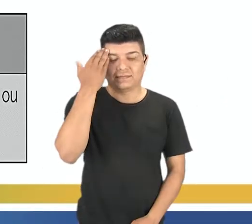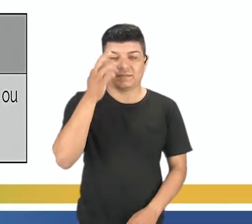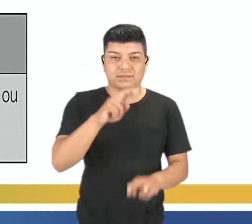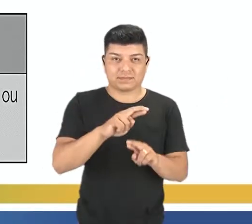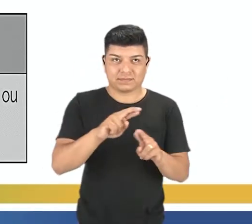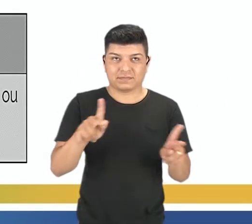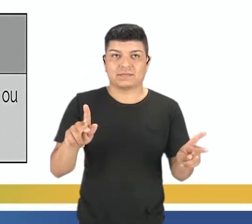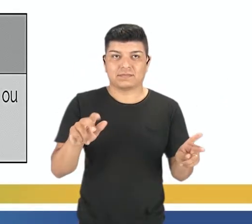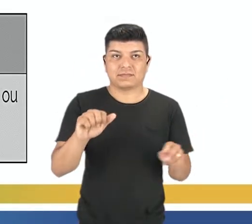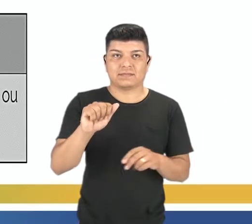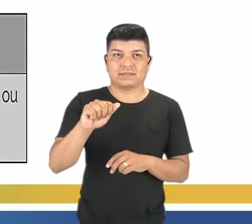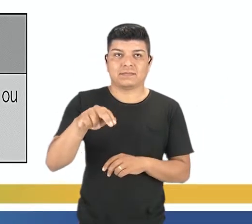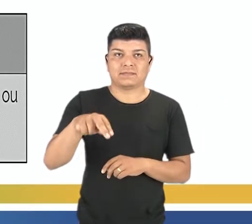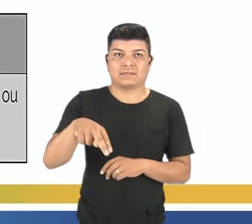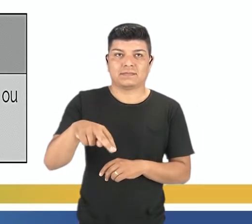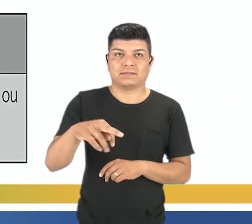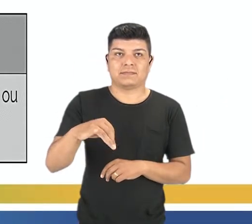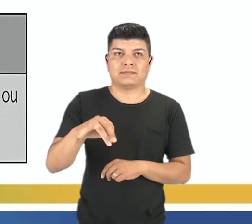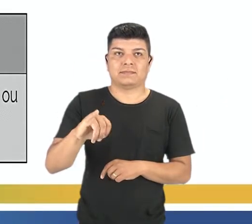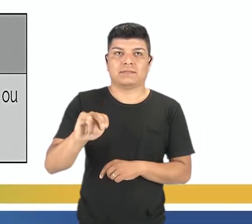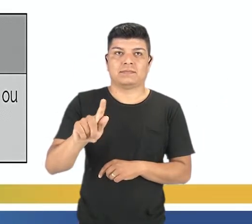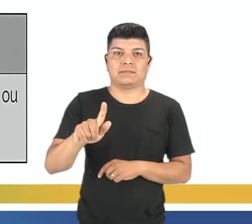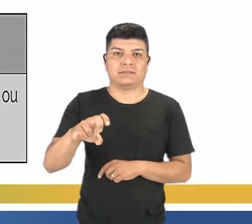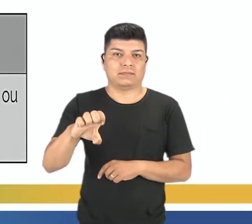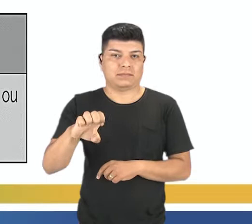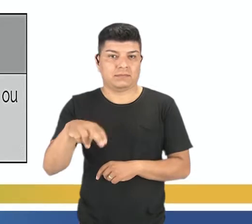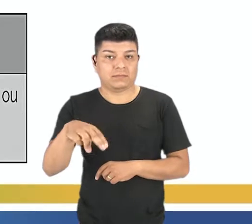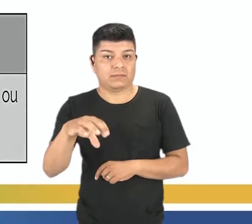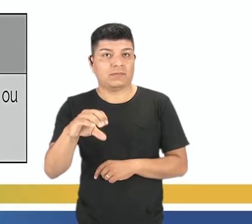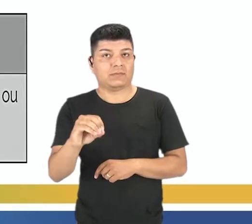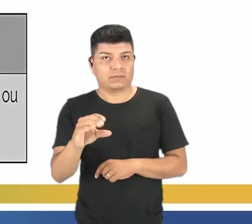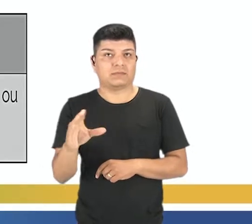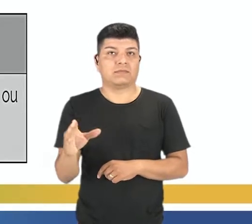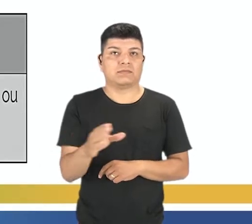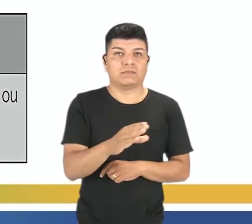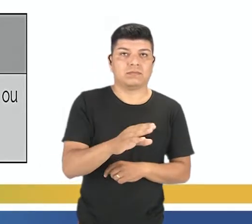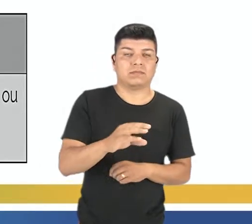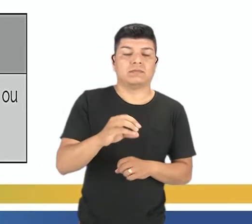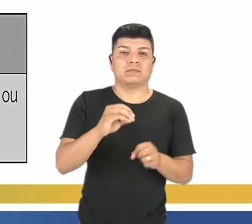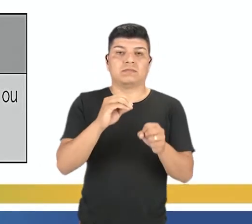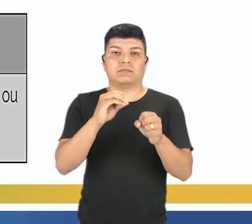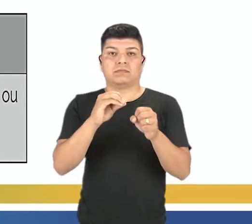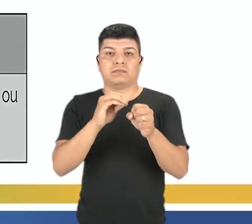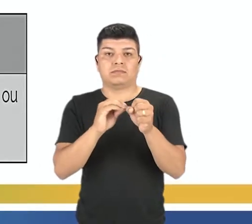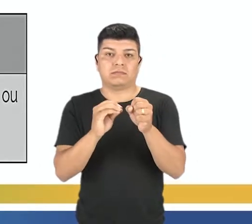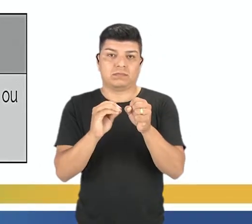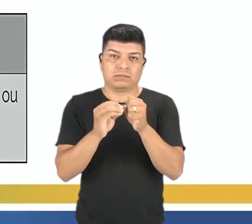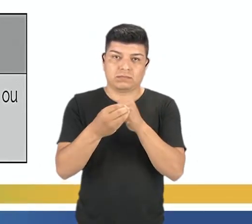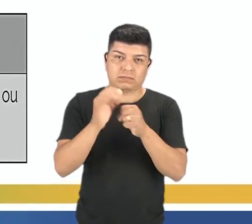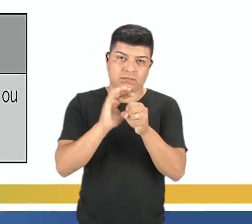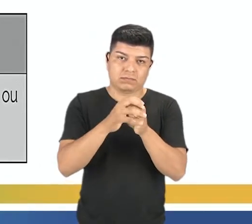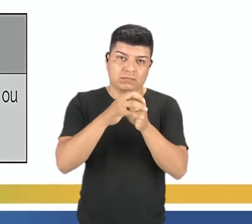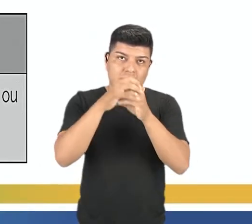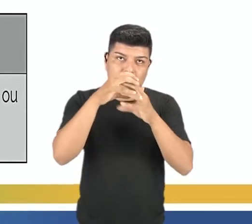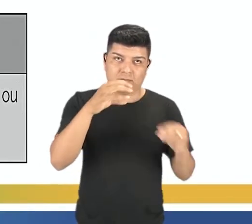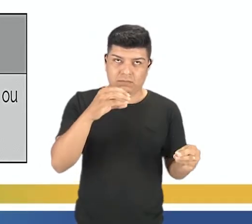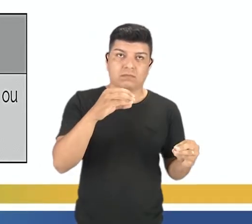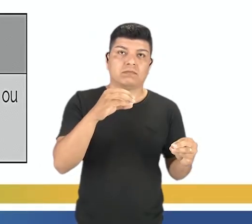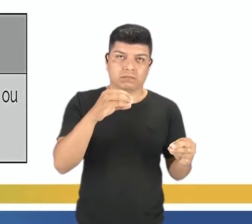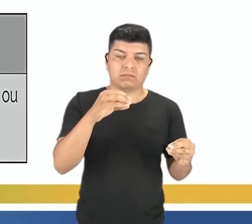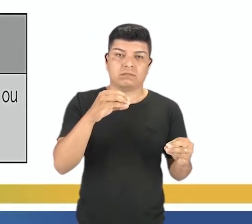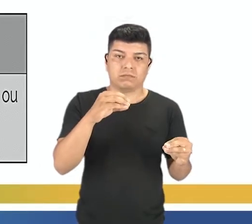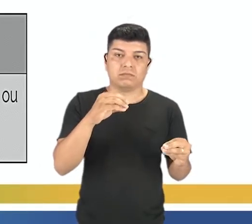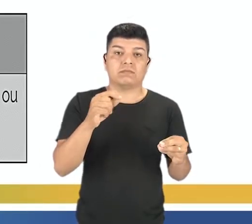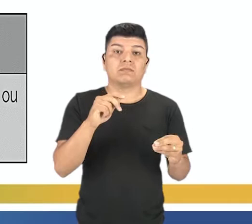de antígeno e anticorpo. Então antígenos são moléculas que reagem aos anticorpos, enquanto os anticorpos